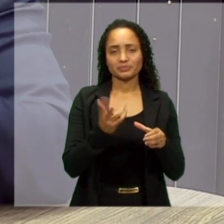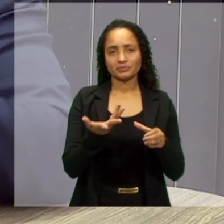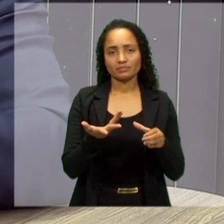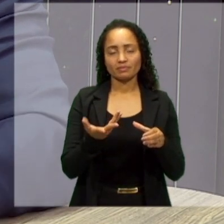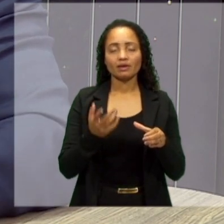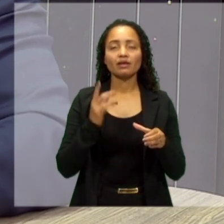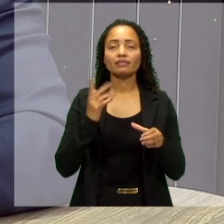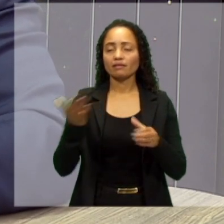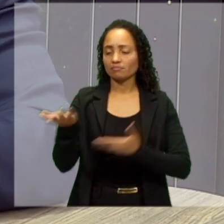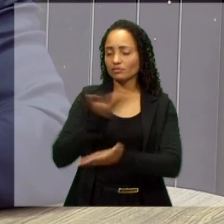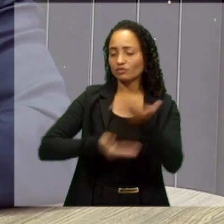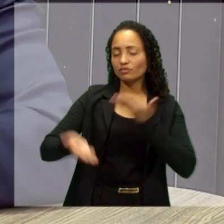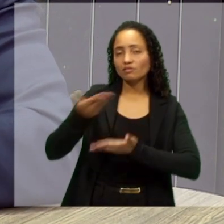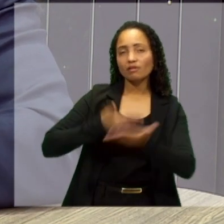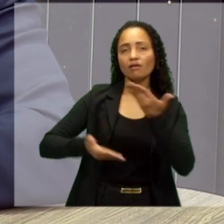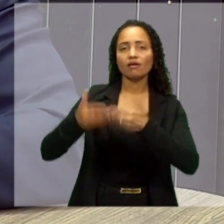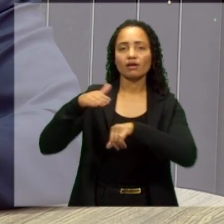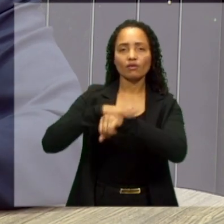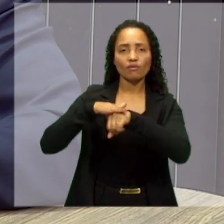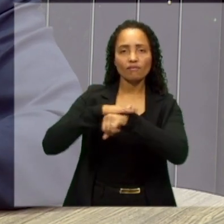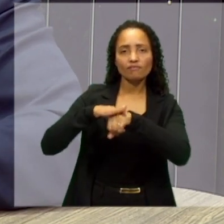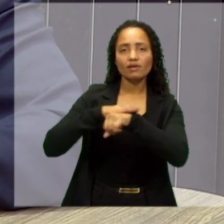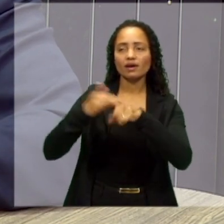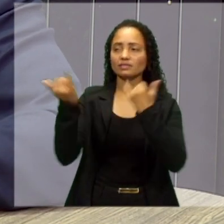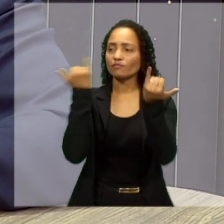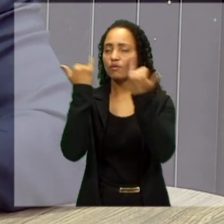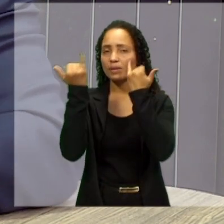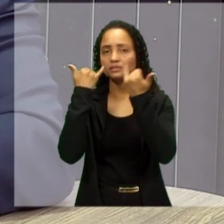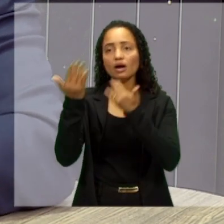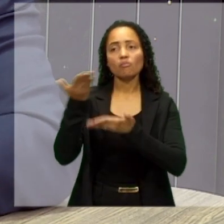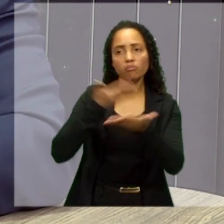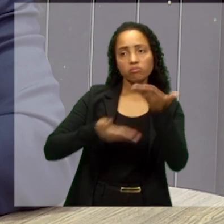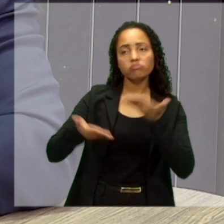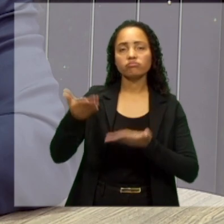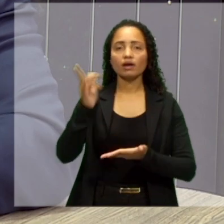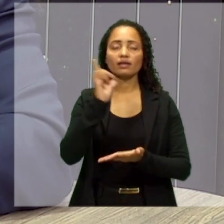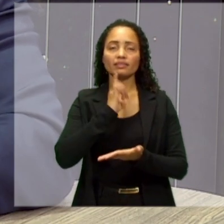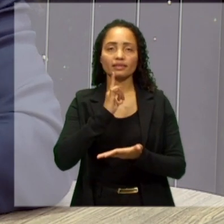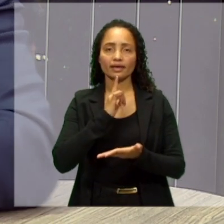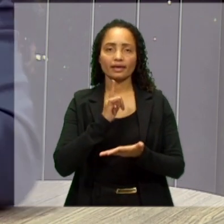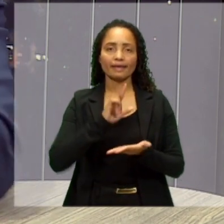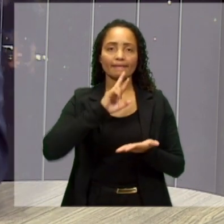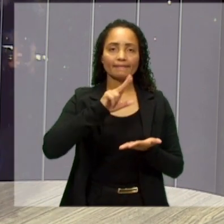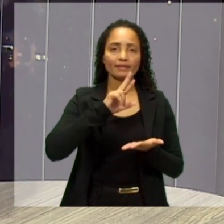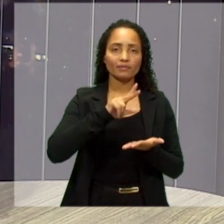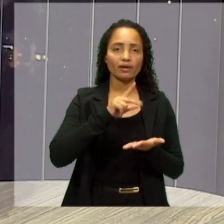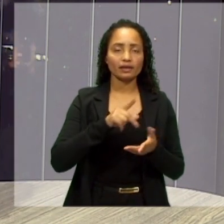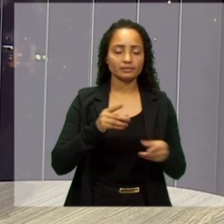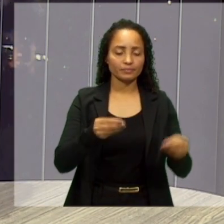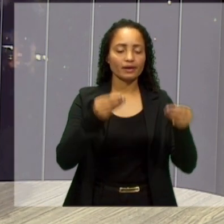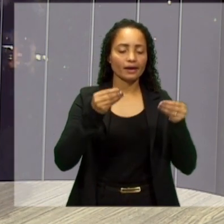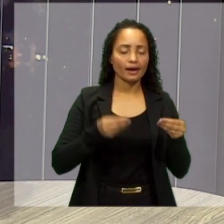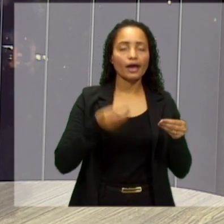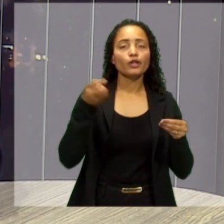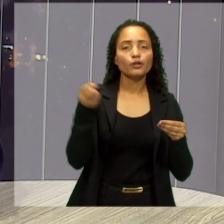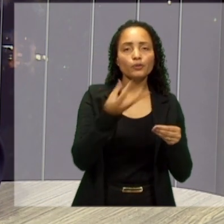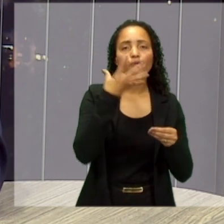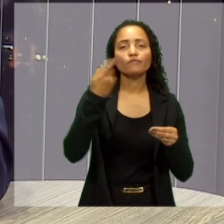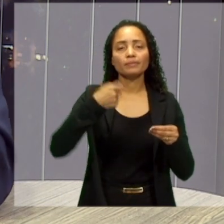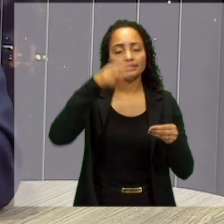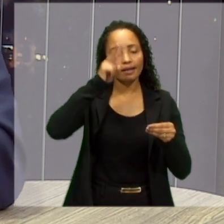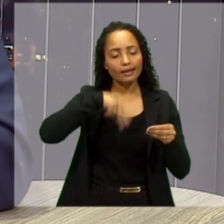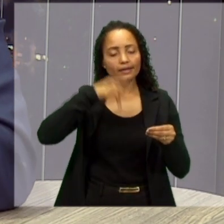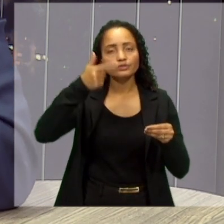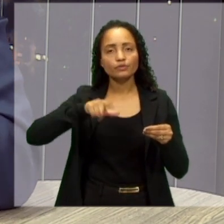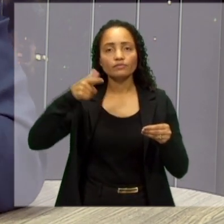informações, de conversas, ela se mantém. O caso não é pego do início cada vez que muda uma pessoa. O que pode acontecer